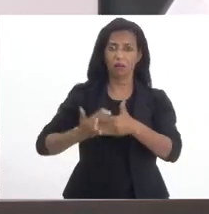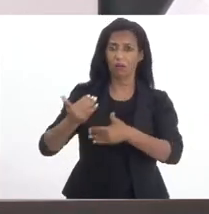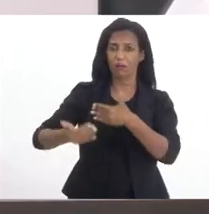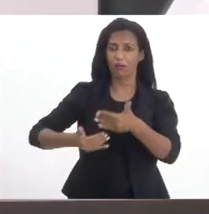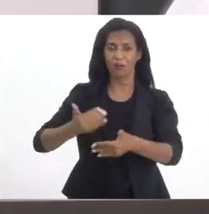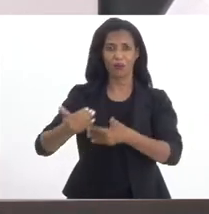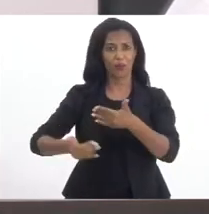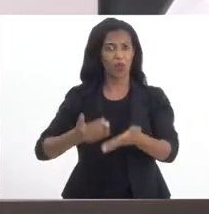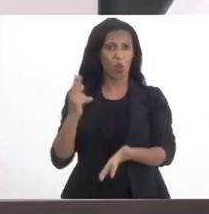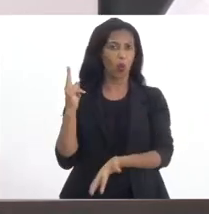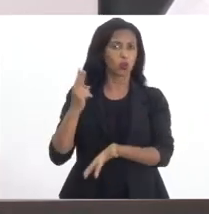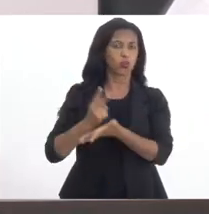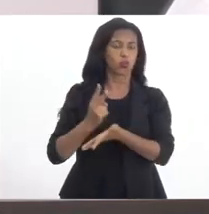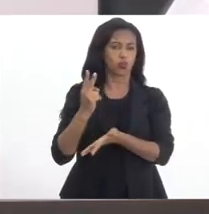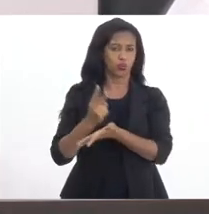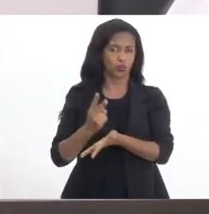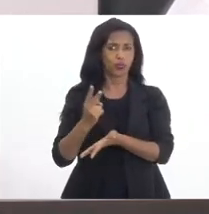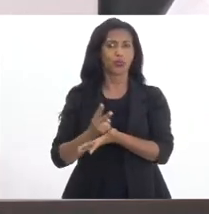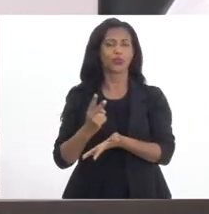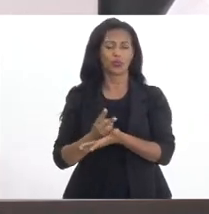desapropriação continua